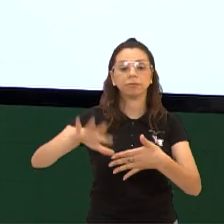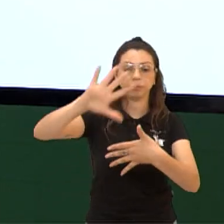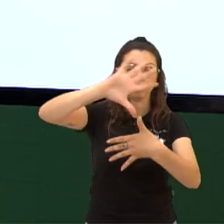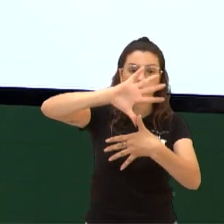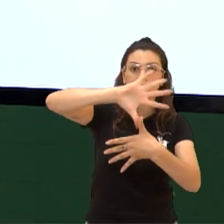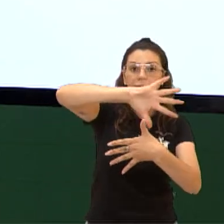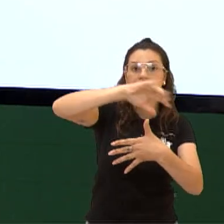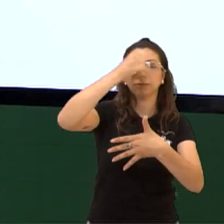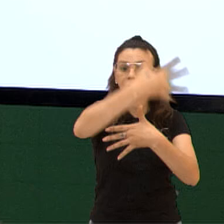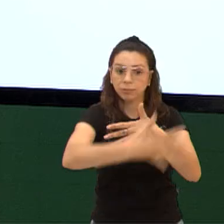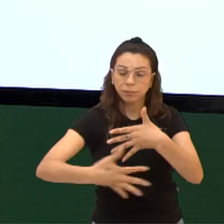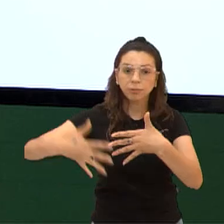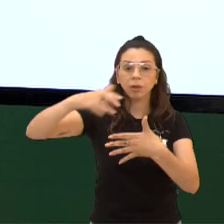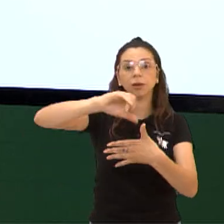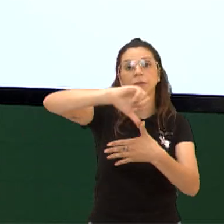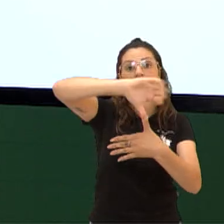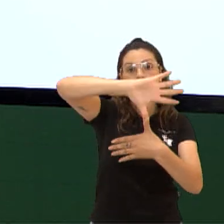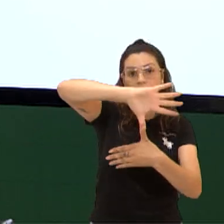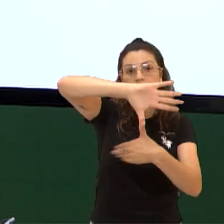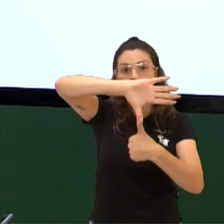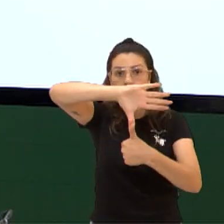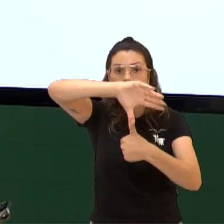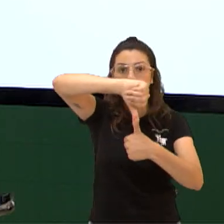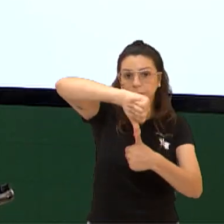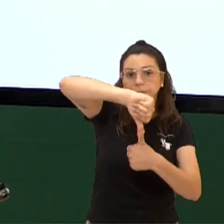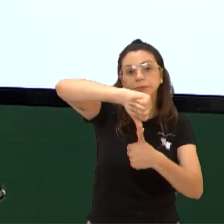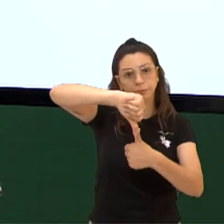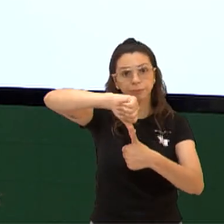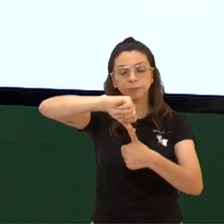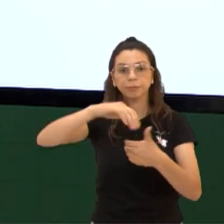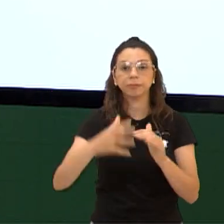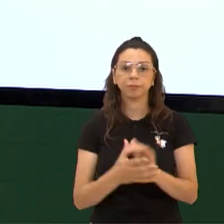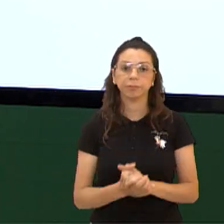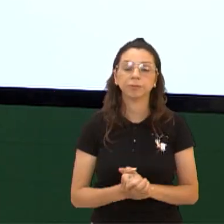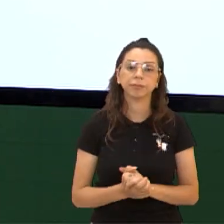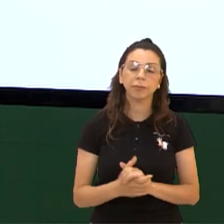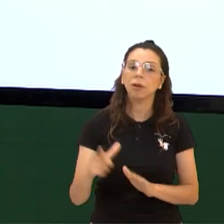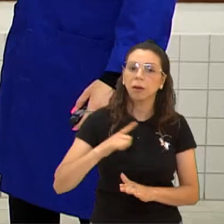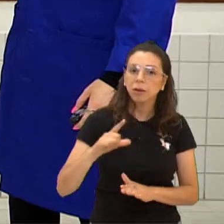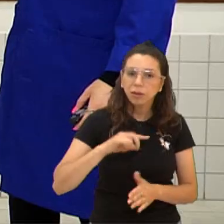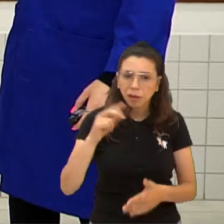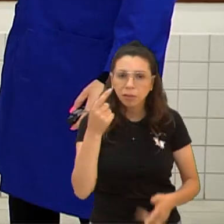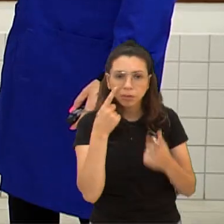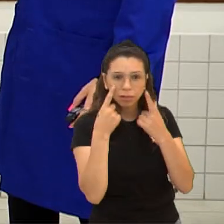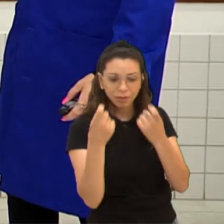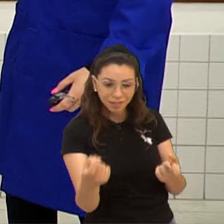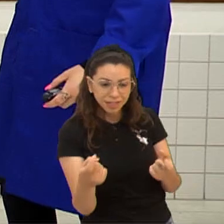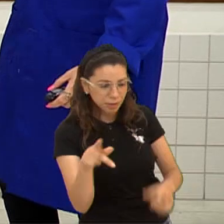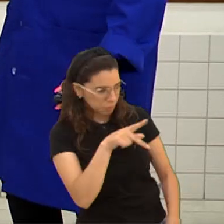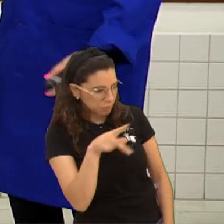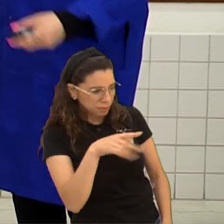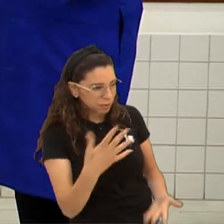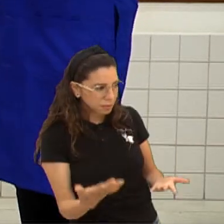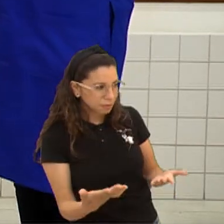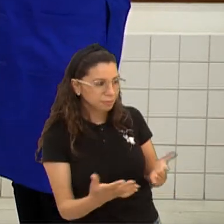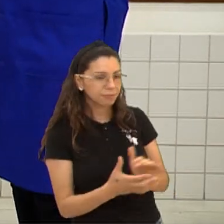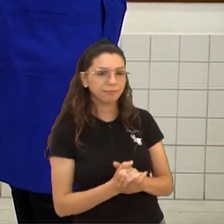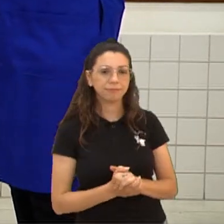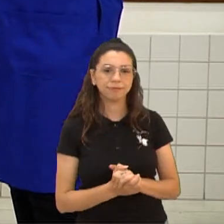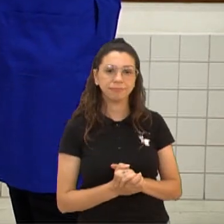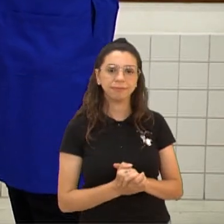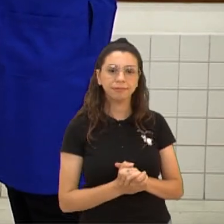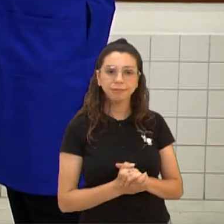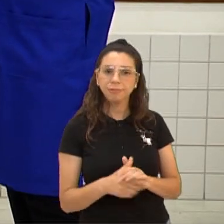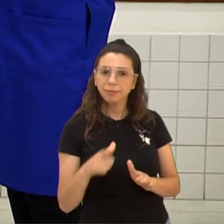toda, América do Norte, América Central e da América do Sul. Professora, tem alguma coisa interessante aí para nós no